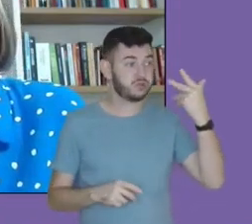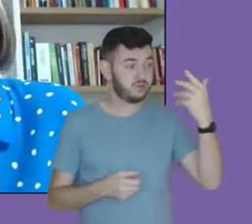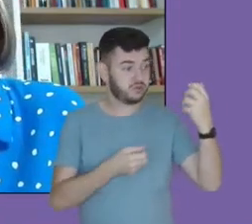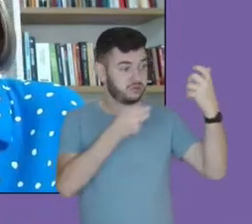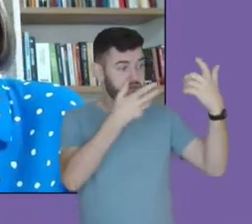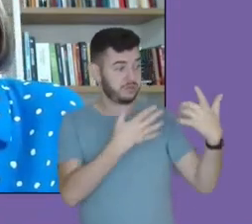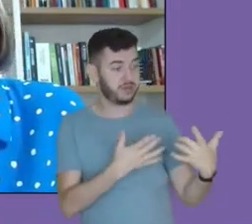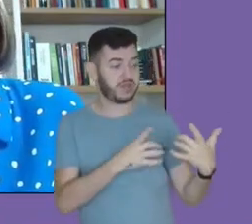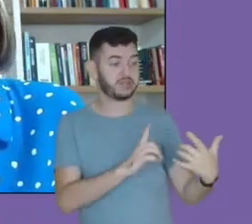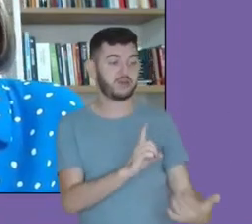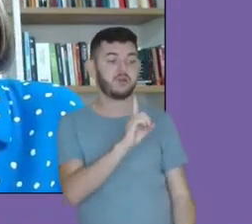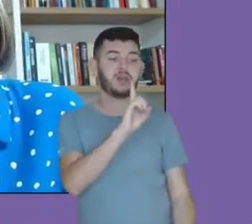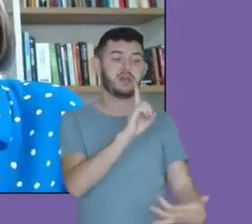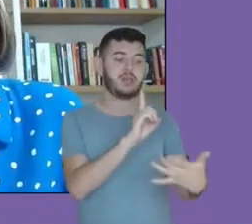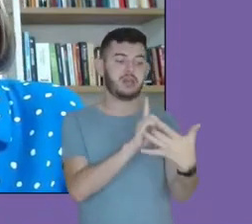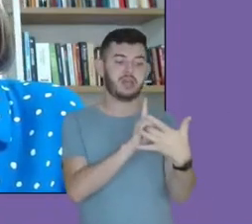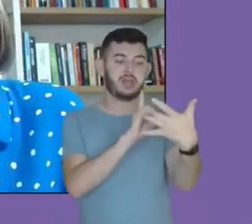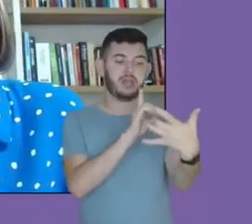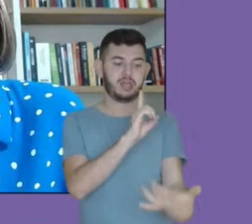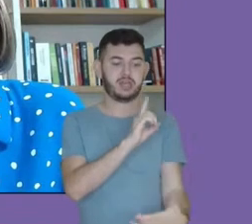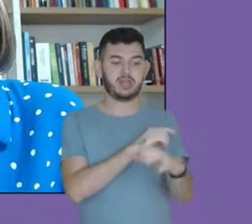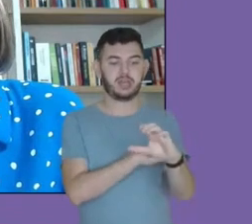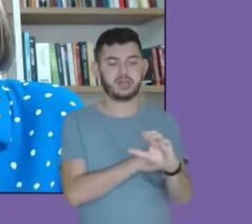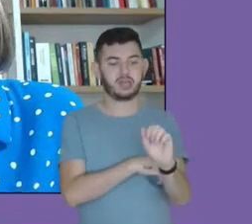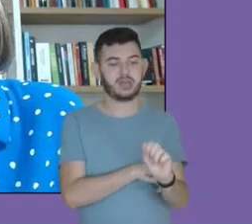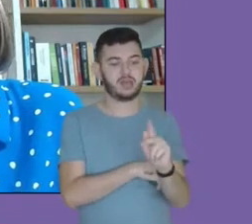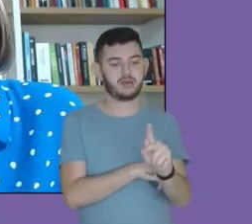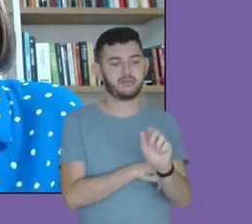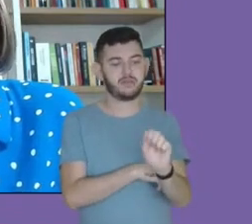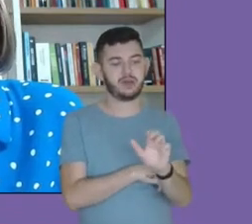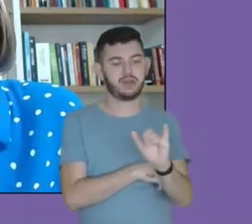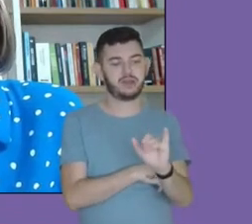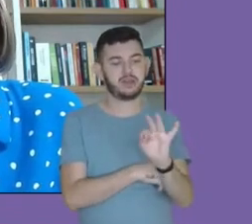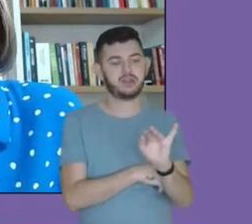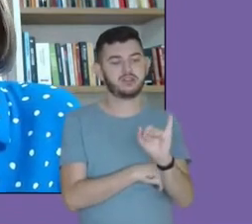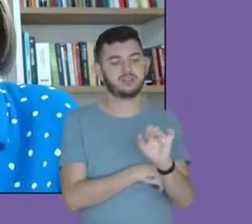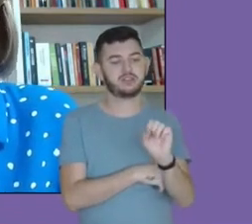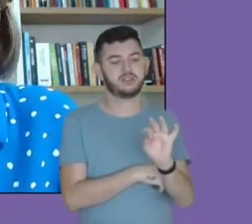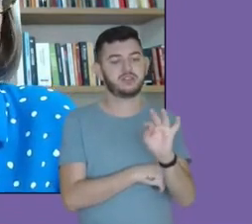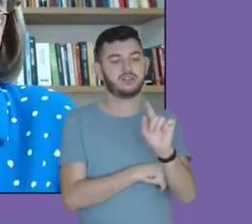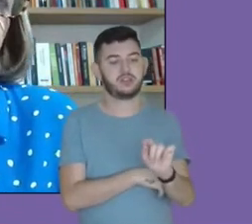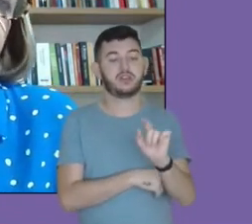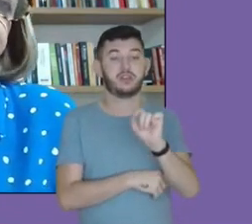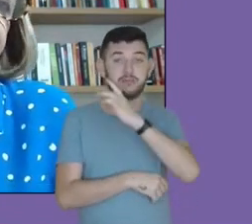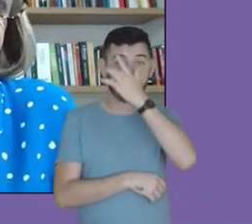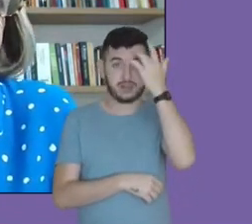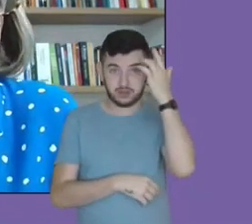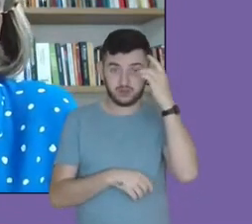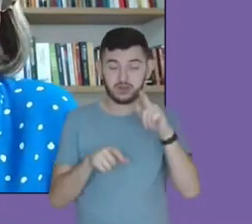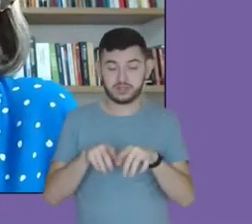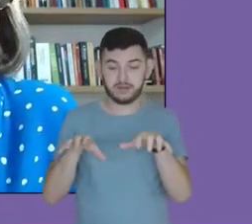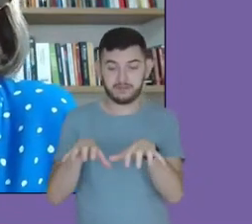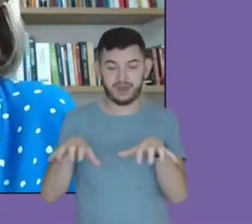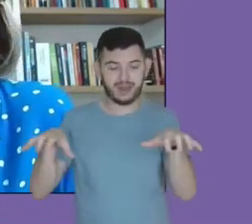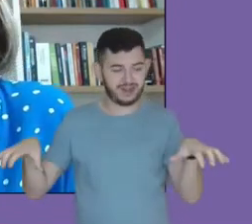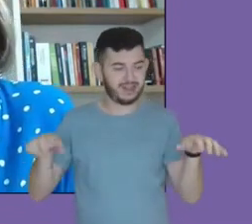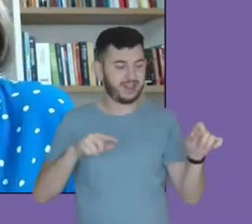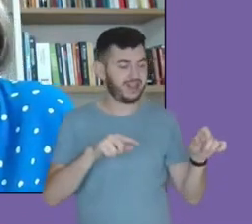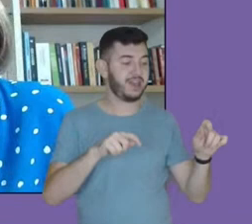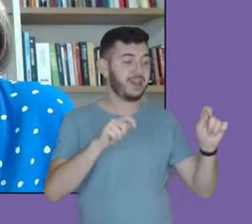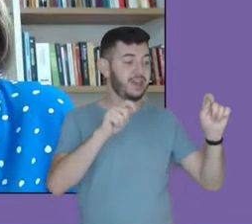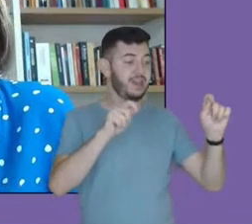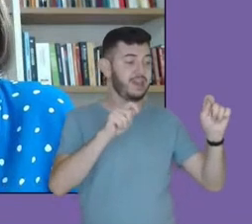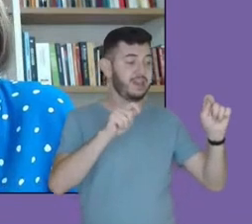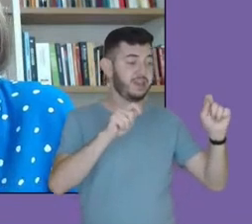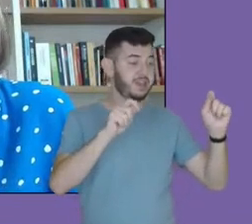que divide as pessoas entre capazes e incapazes, e o discurso que vai trabalhar com,